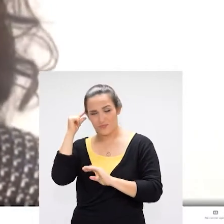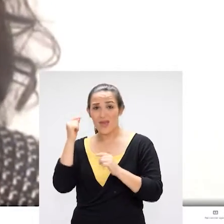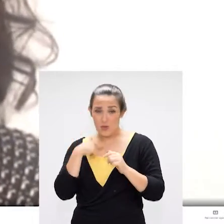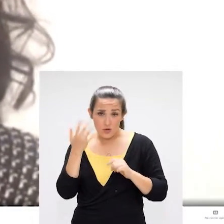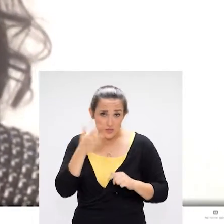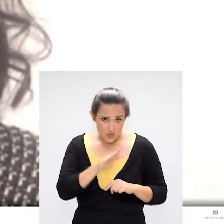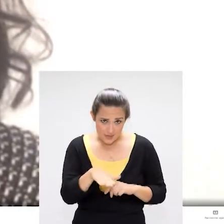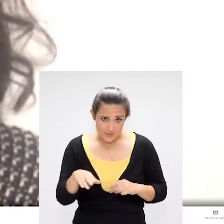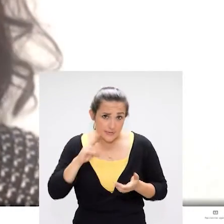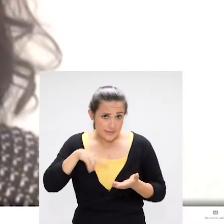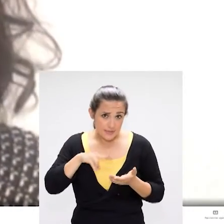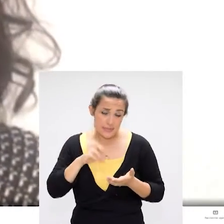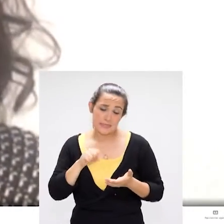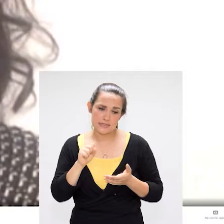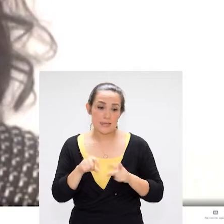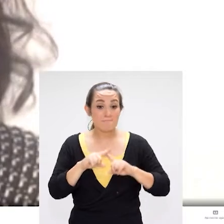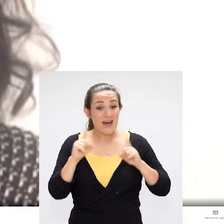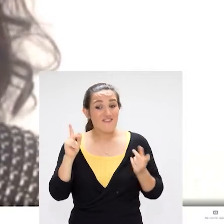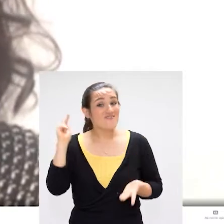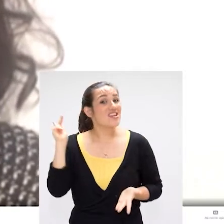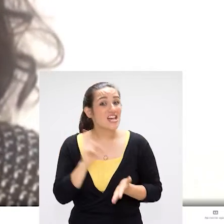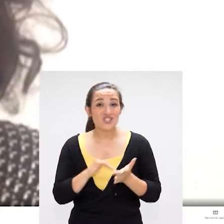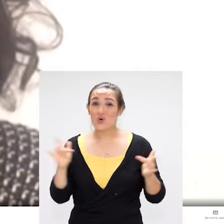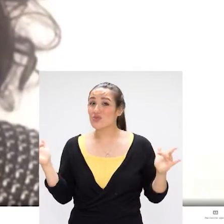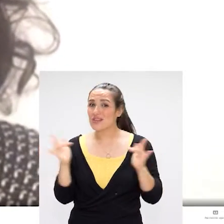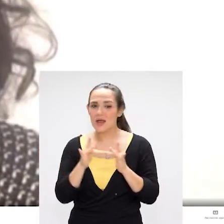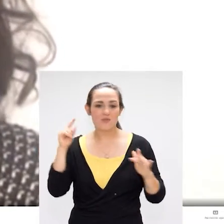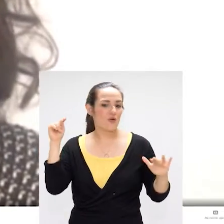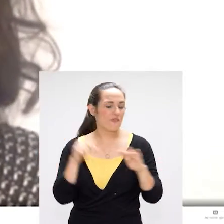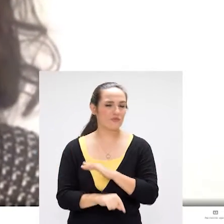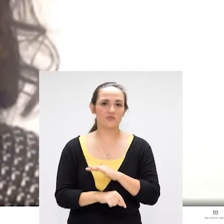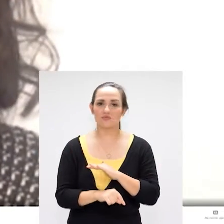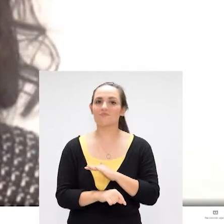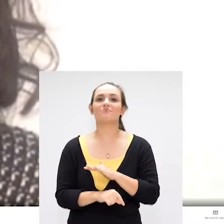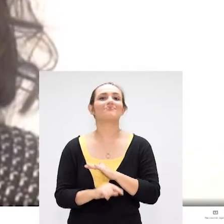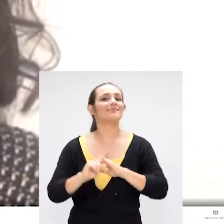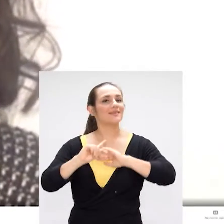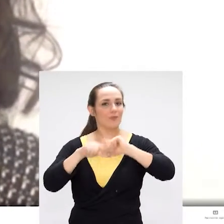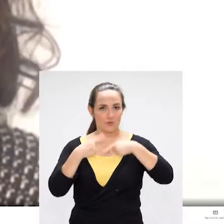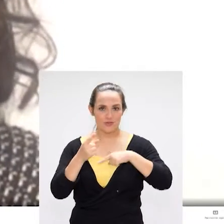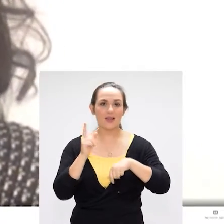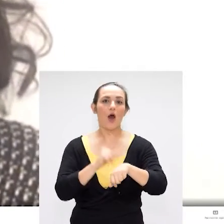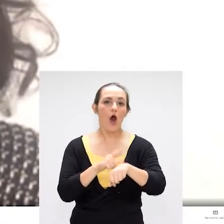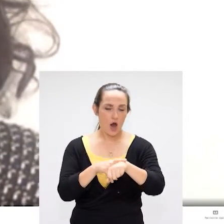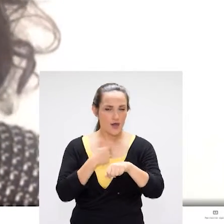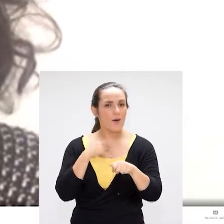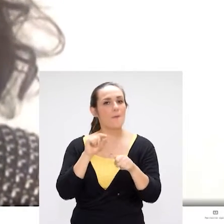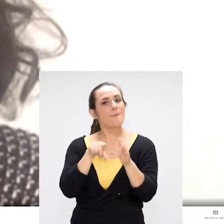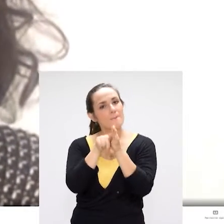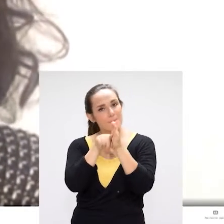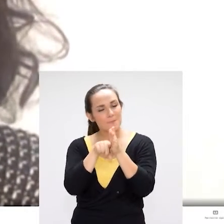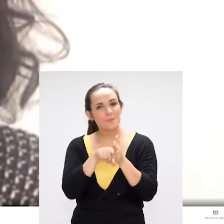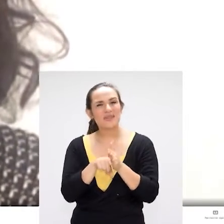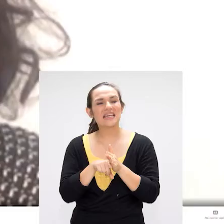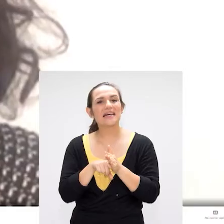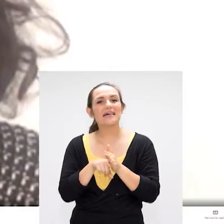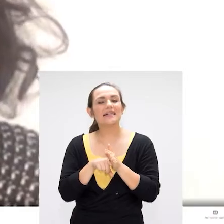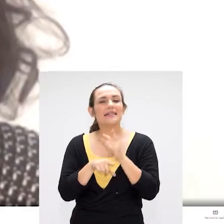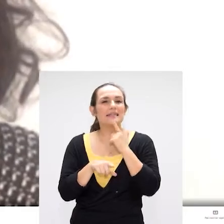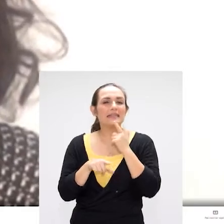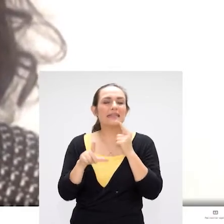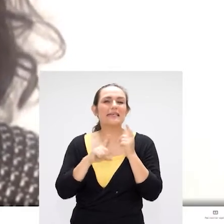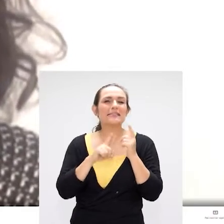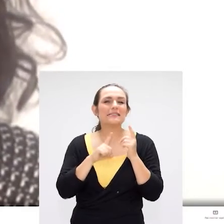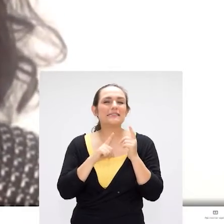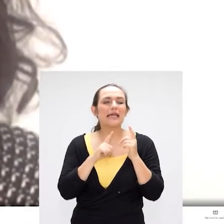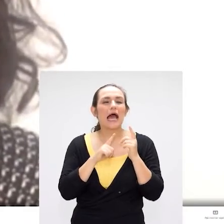mas depois perdi um pouco o contato, e Lobato apareceu naquelas séries, nos